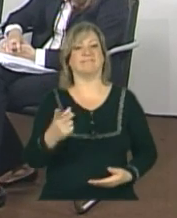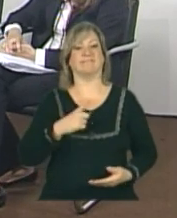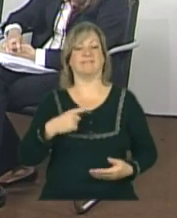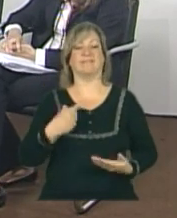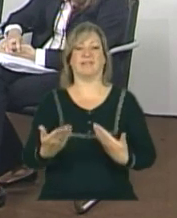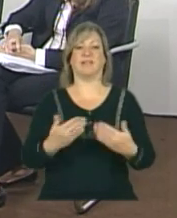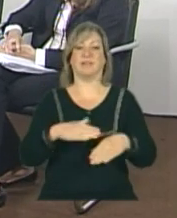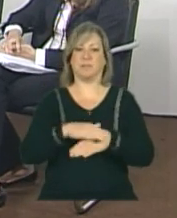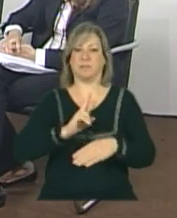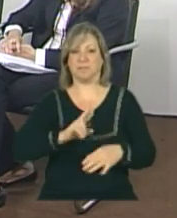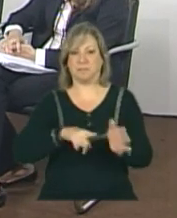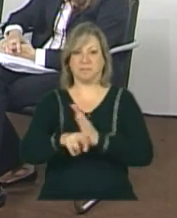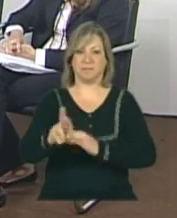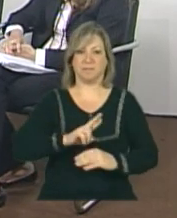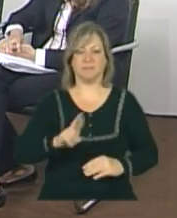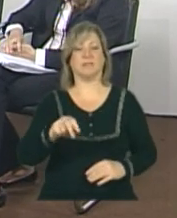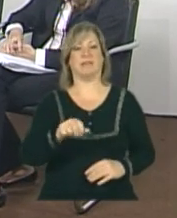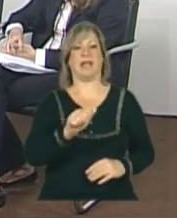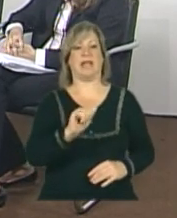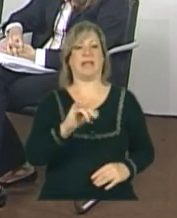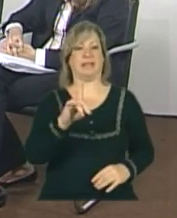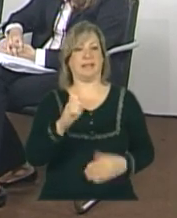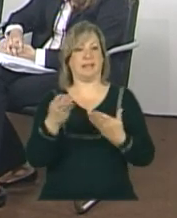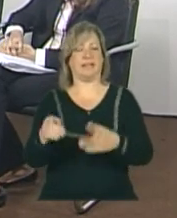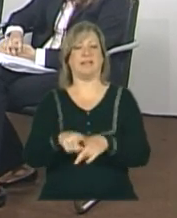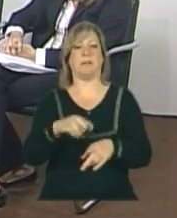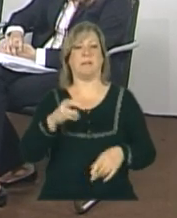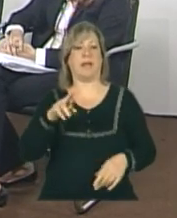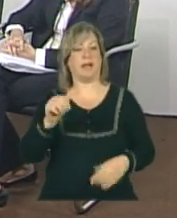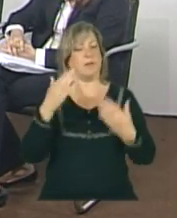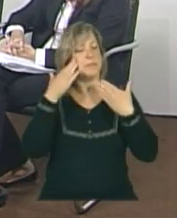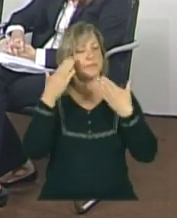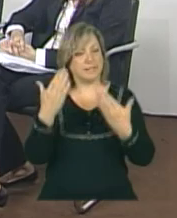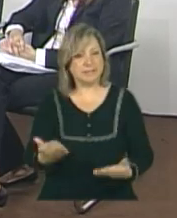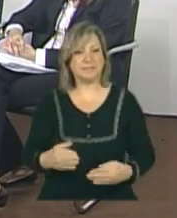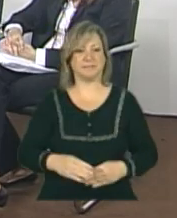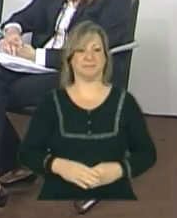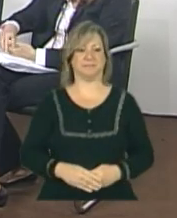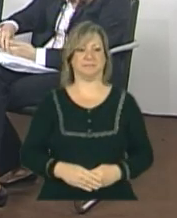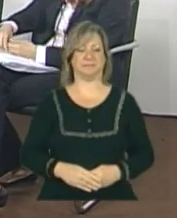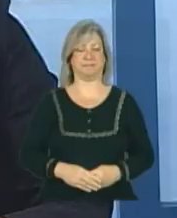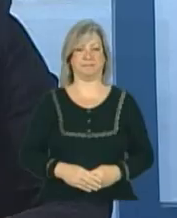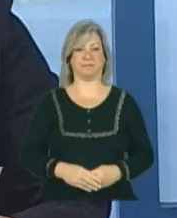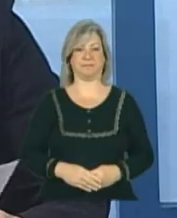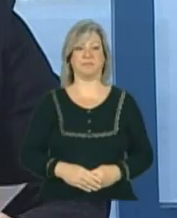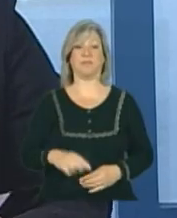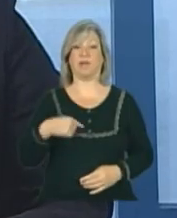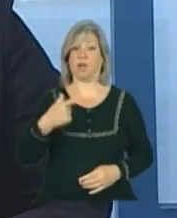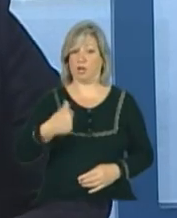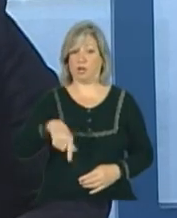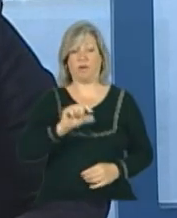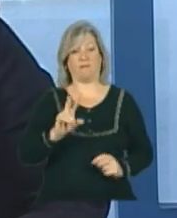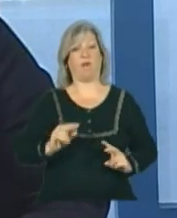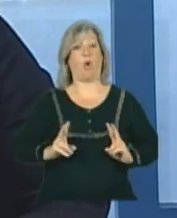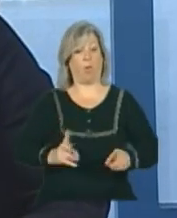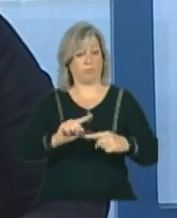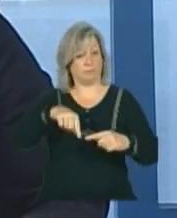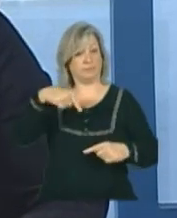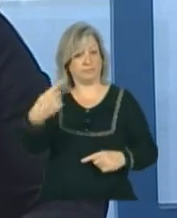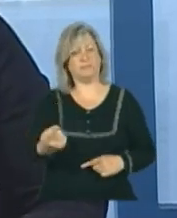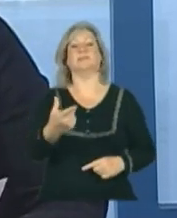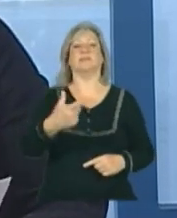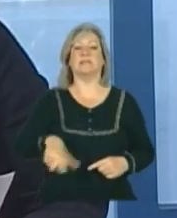teleconferência da MDS, Aide Cansado, Maria do Socorro Tabosa. Nós que agradecemos. Obrigada. Bom, a gente continua no próximo